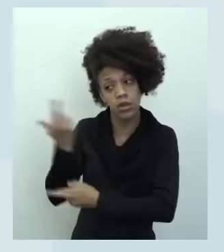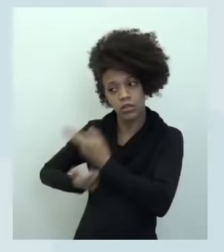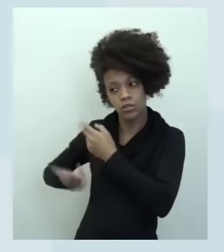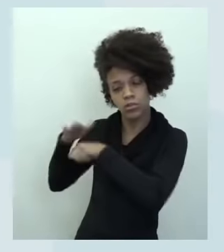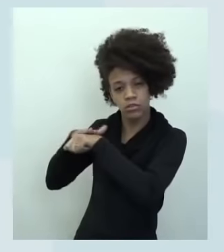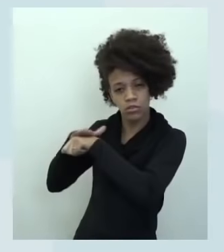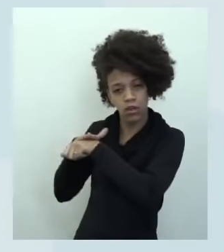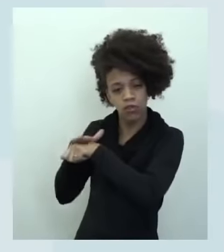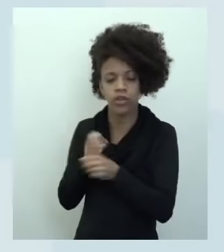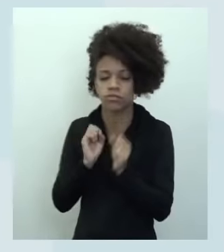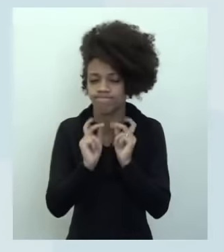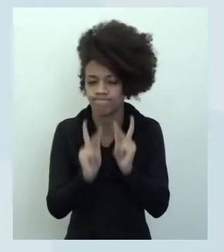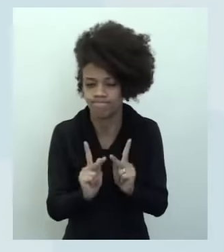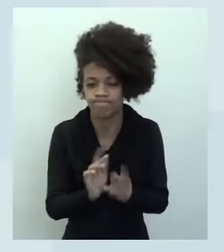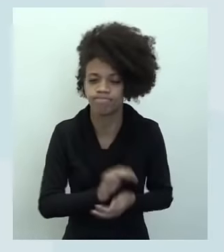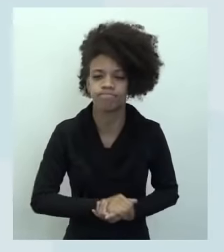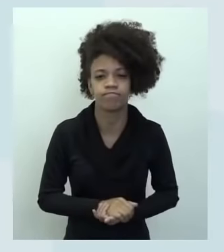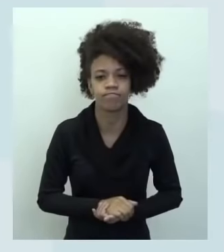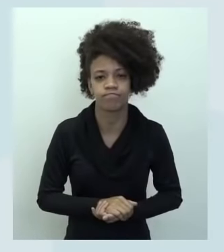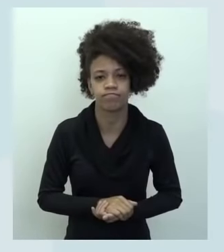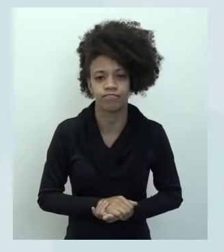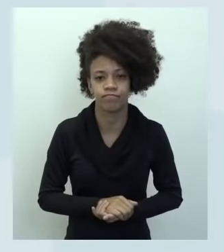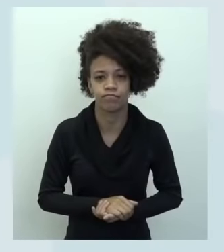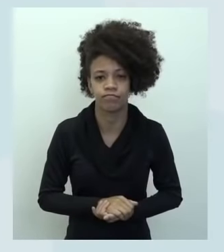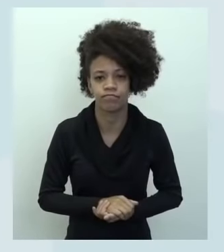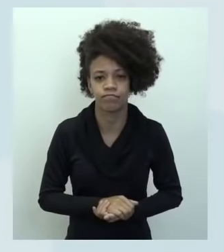nosso chat. Até daqui a pouco.